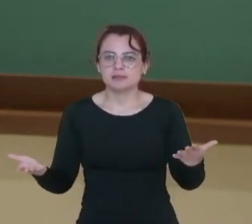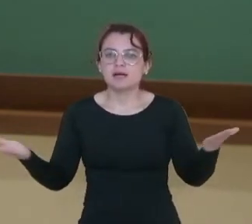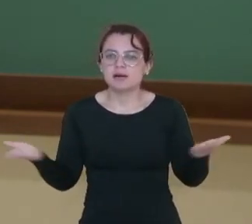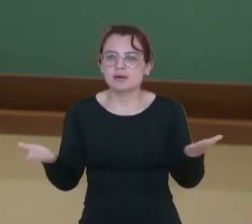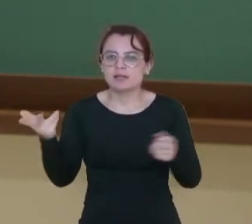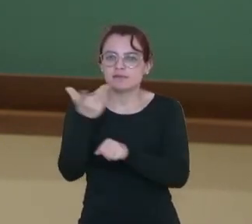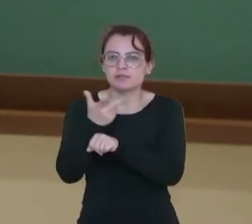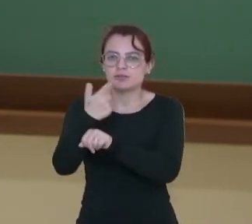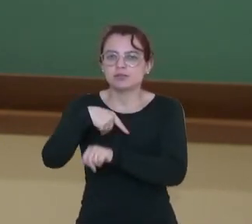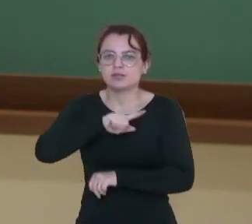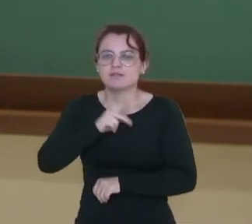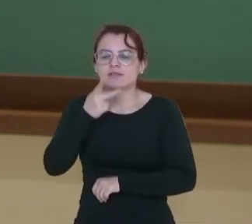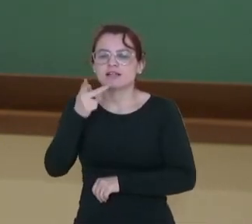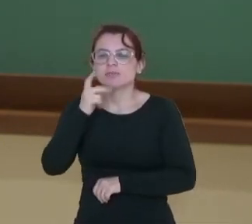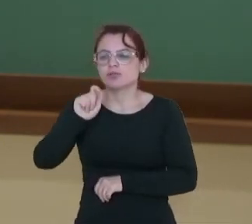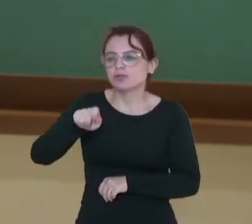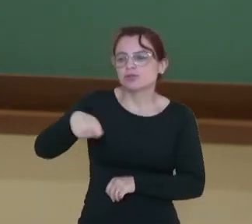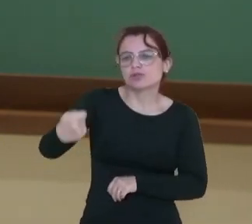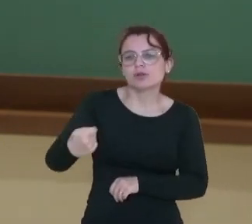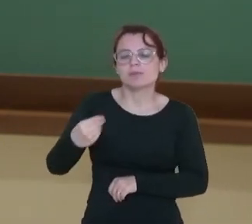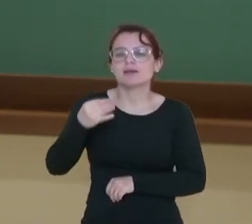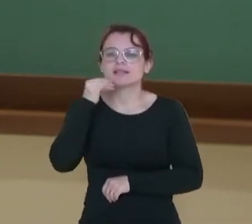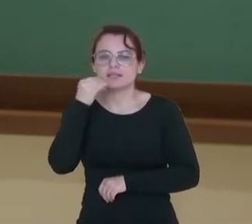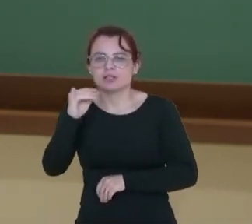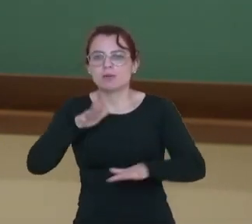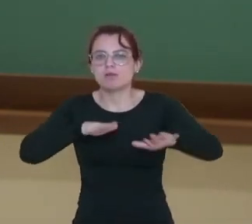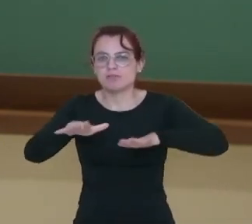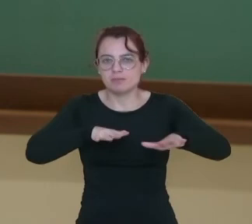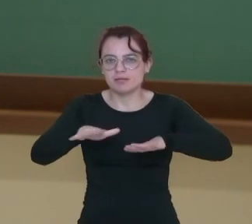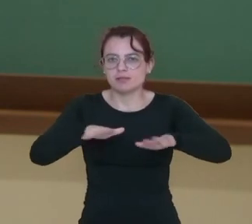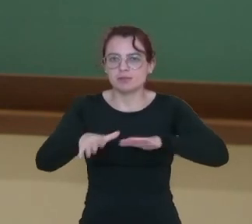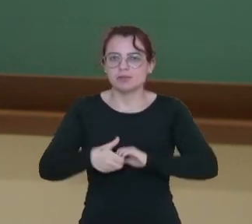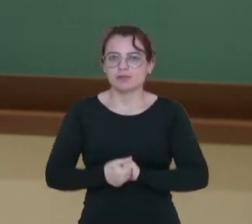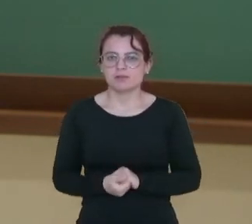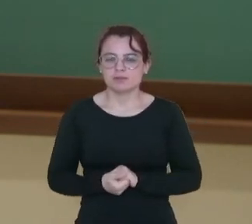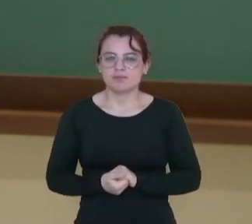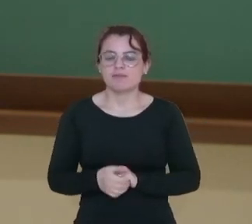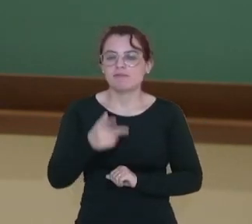Nesse vídeo, nós falamos sobre a energia do movimento, que é a energia cinética.